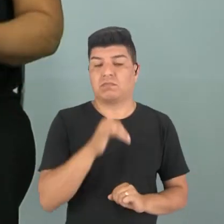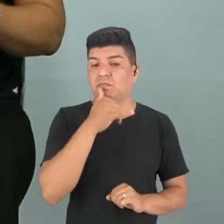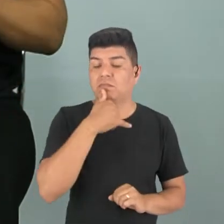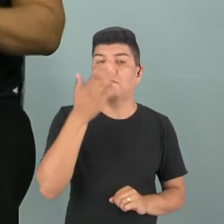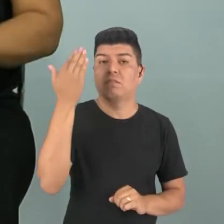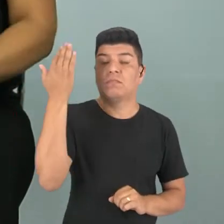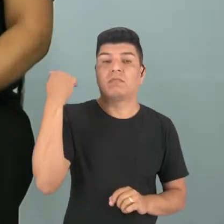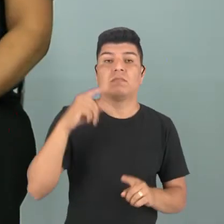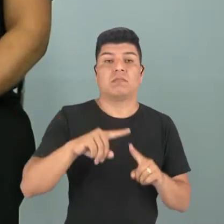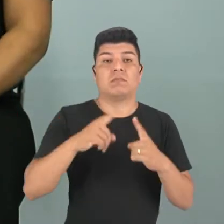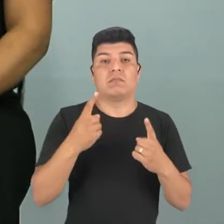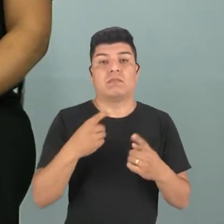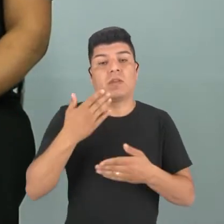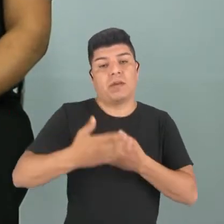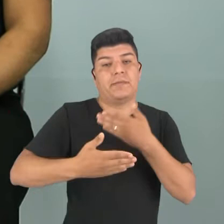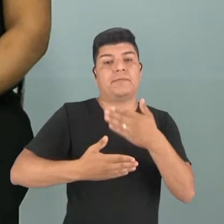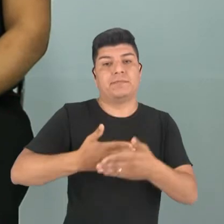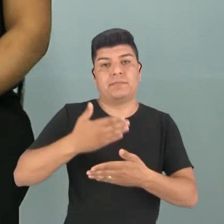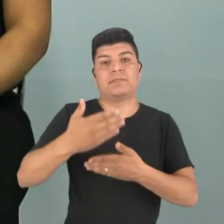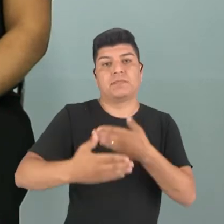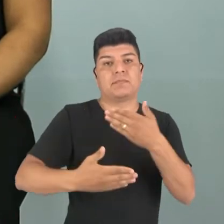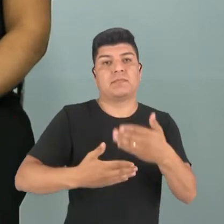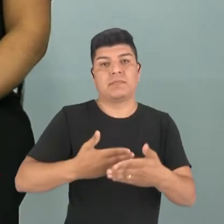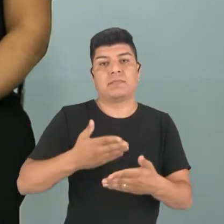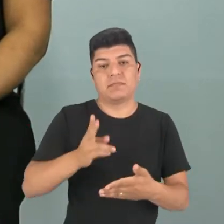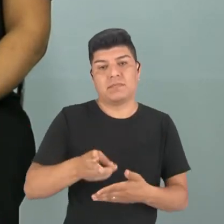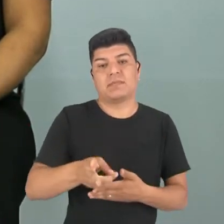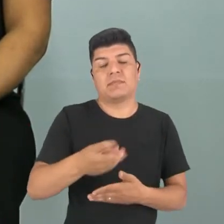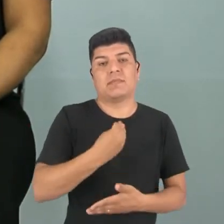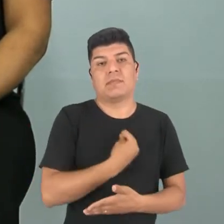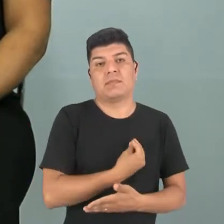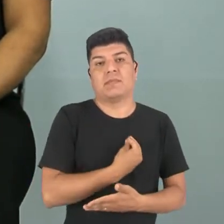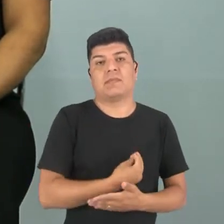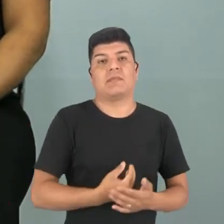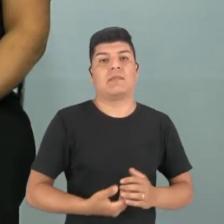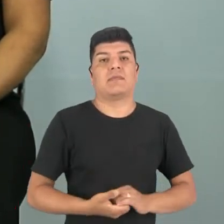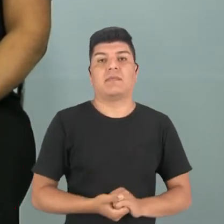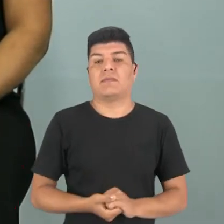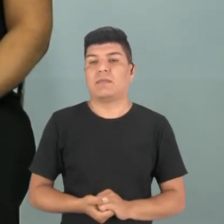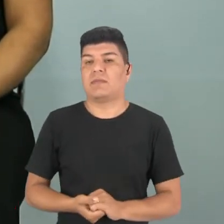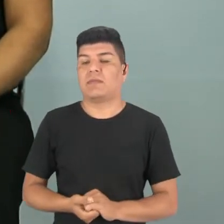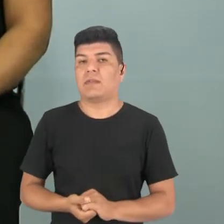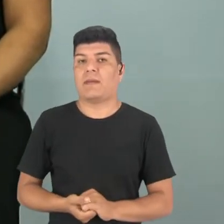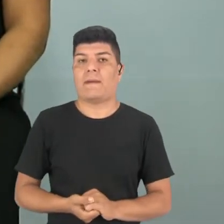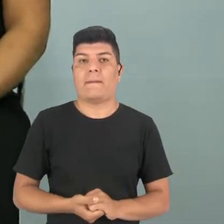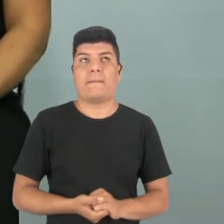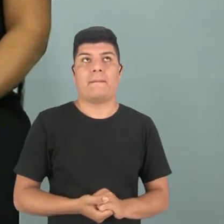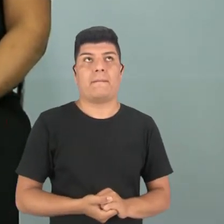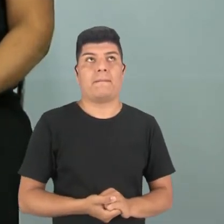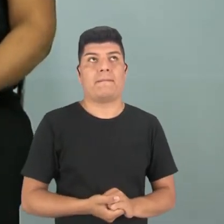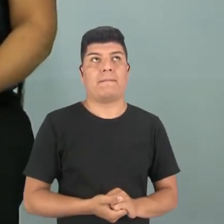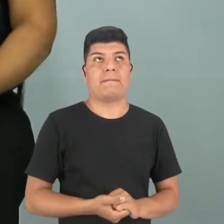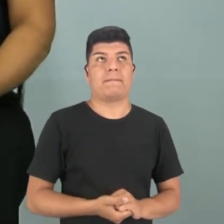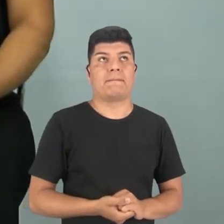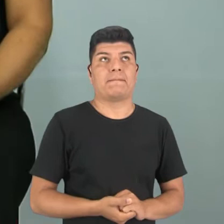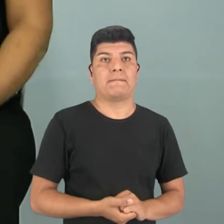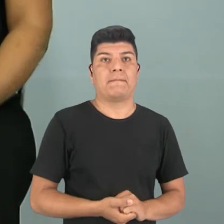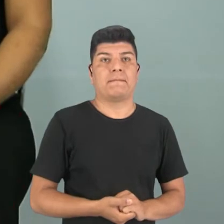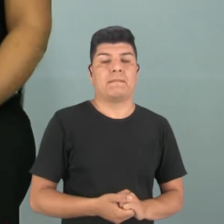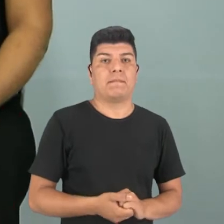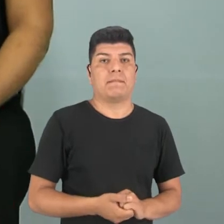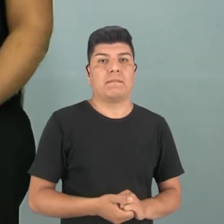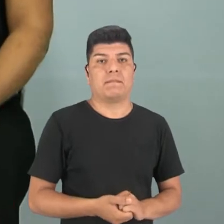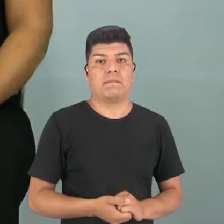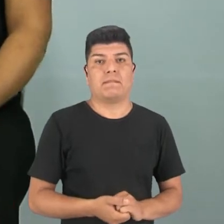época, mas o tempo foi passando e eu fui seguindo a minha vida. E quando eu fiz toda, né,